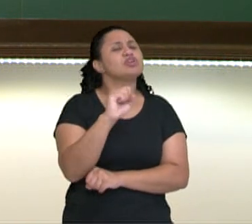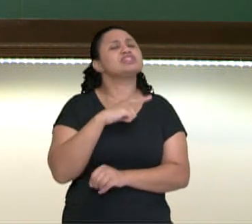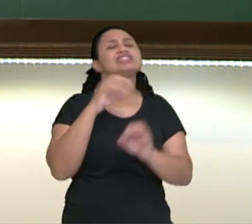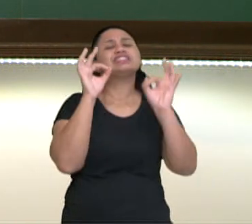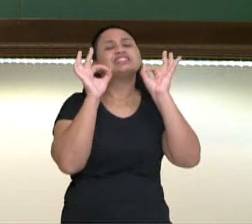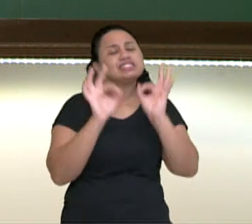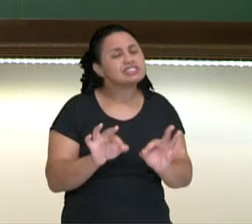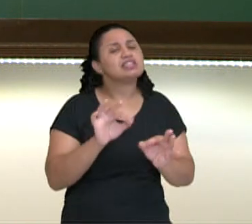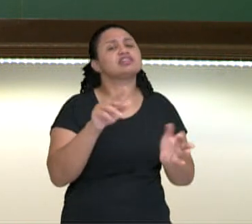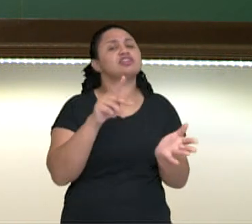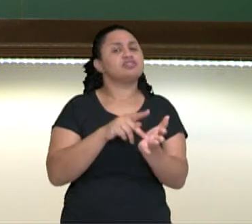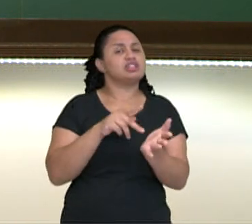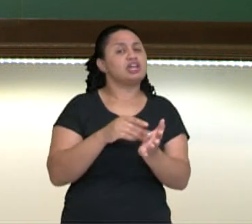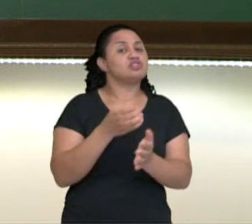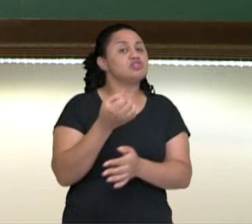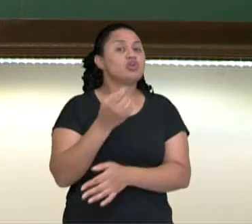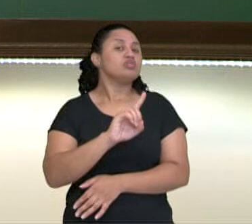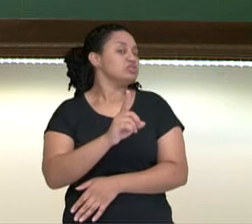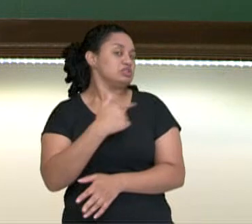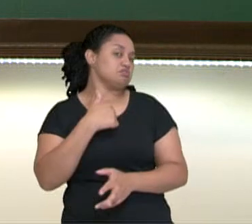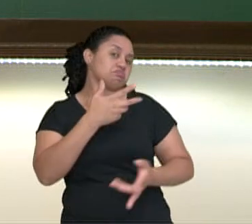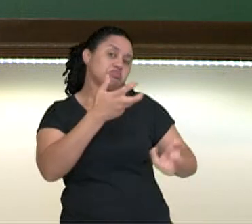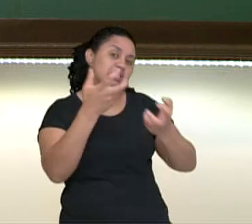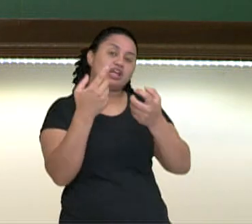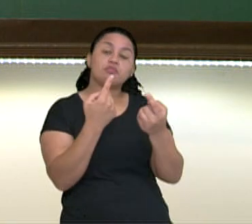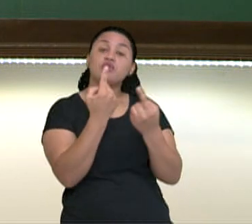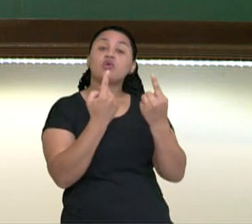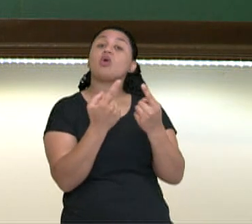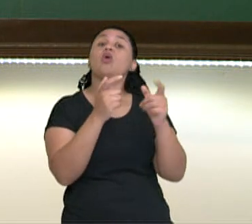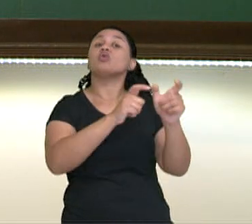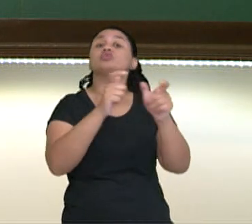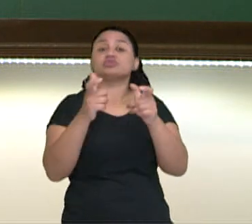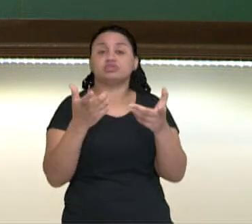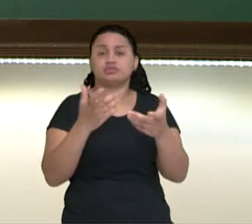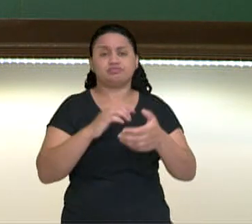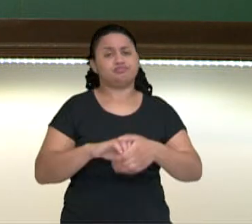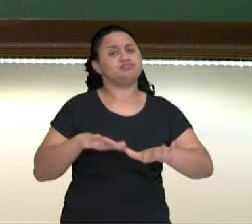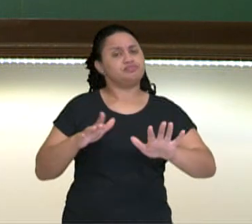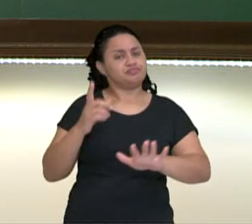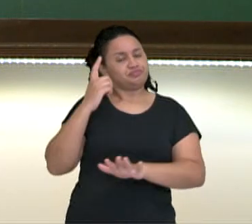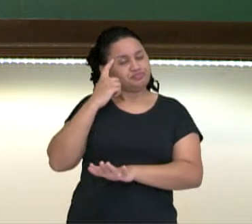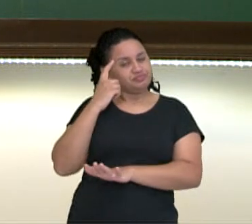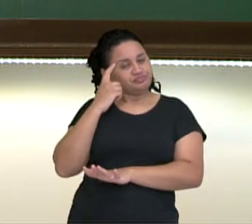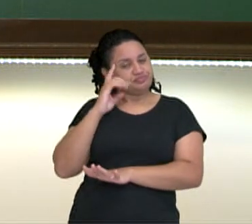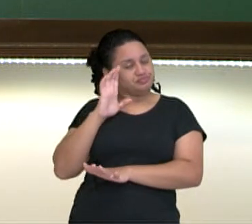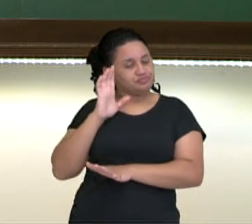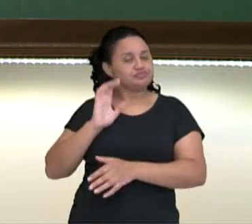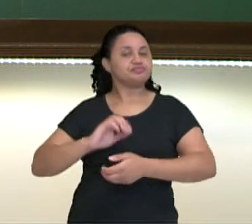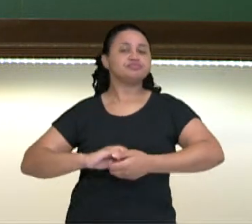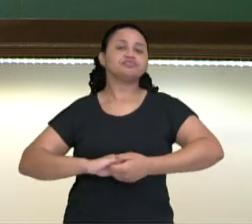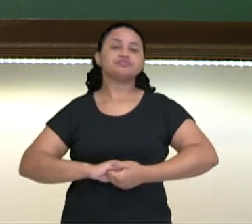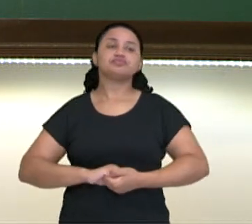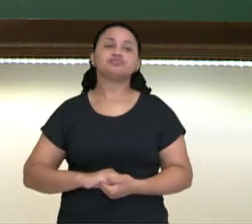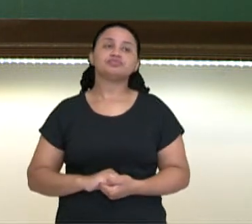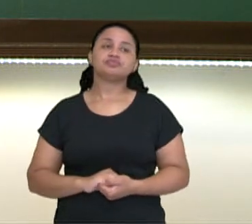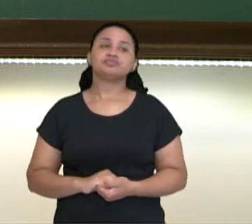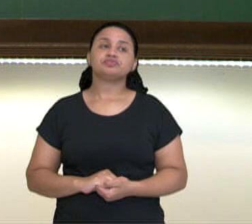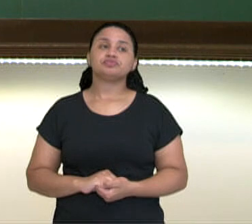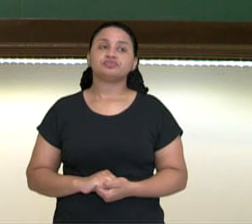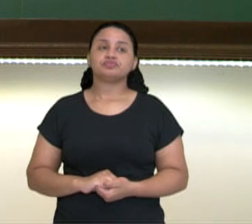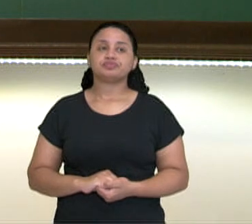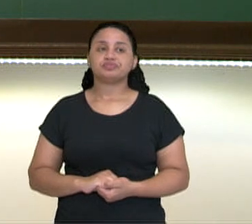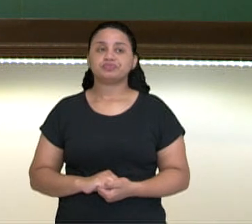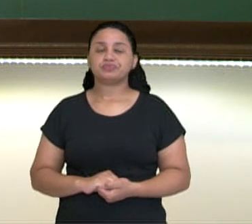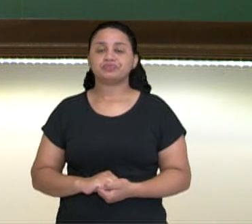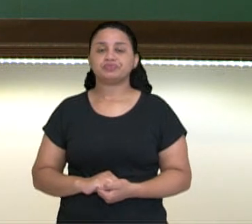que é verdade? Ou você nem observa a fonte? Vamos pensar um pouquinho a respeito. In a